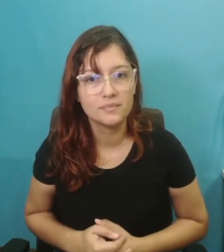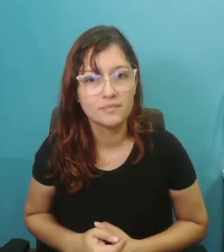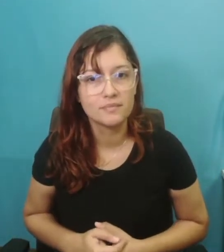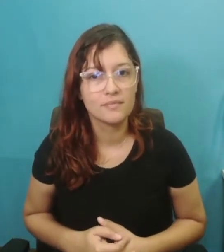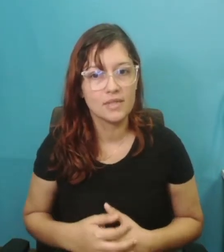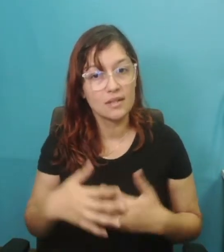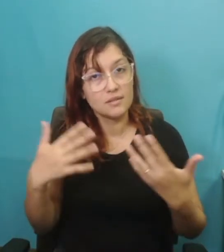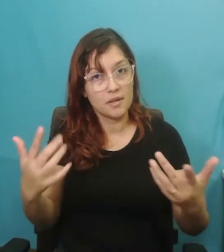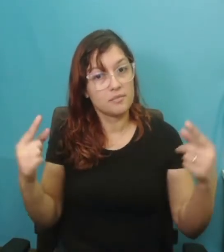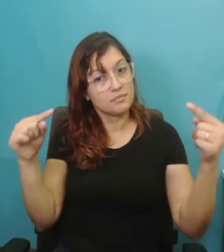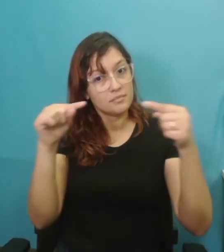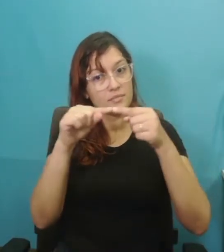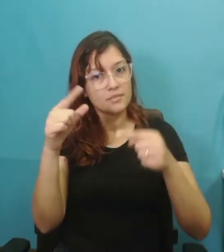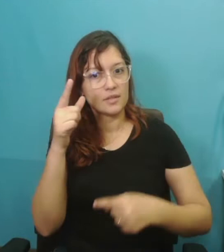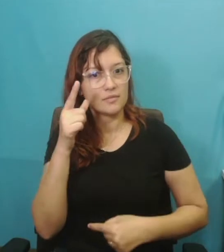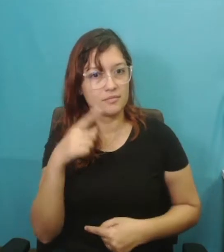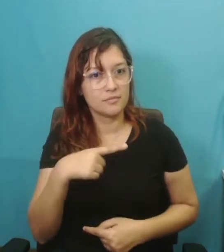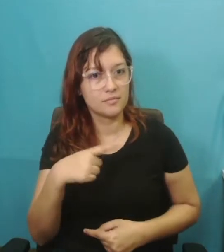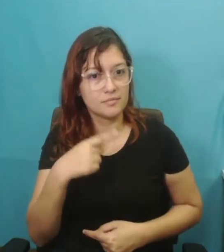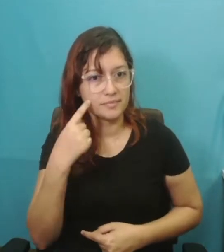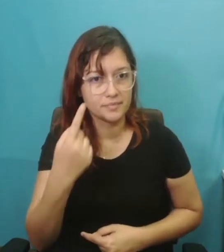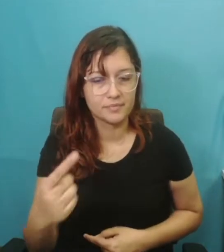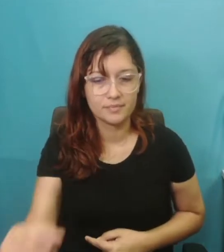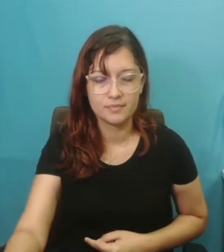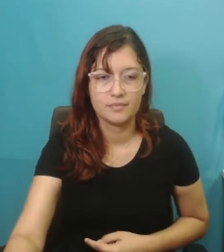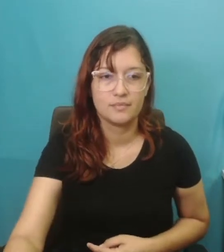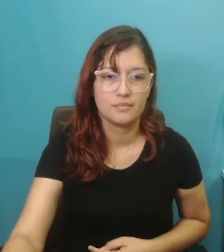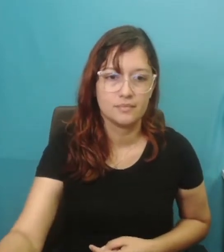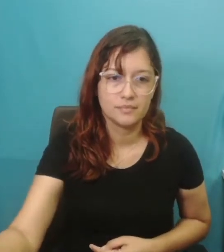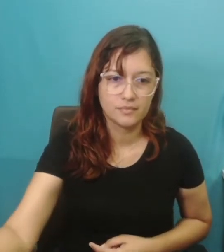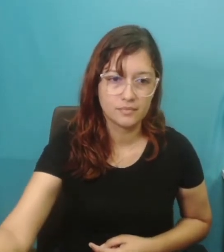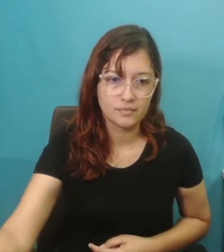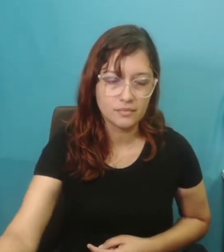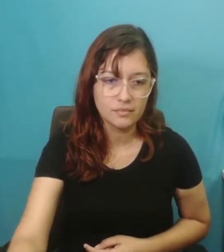vai conseguir um certo equilíbrio.